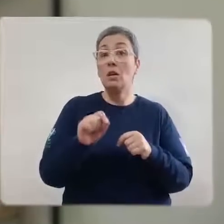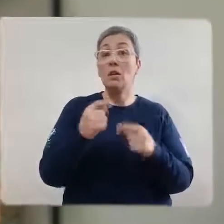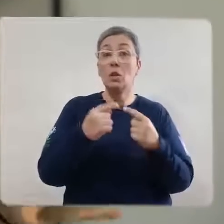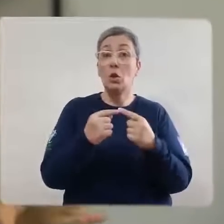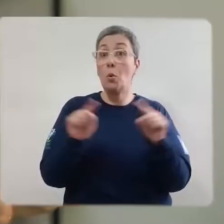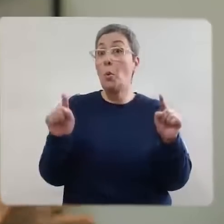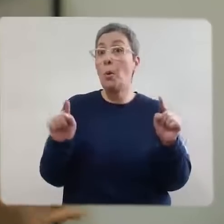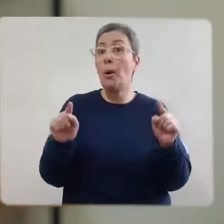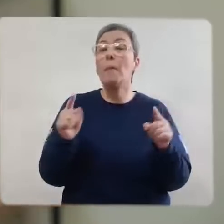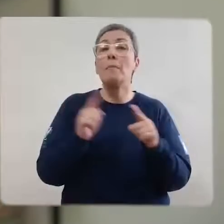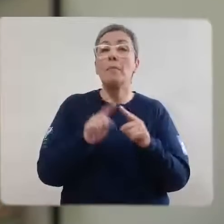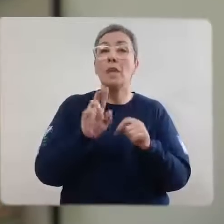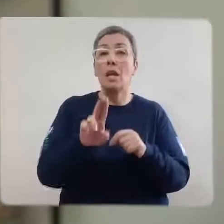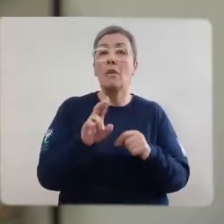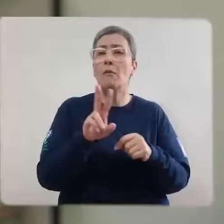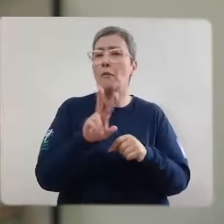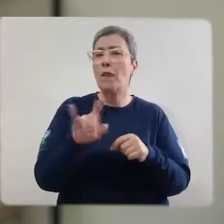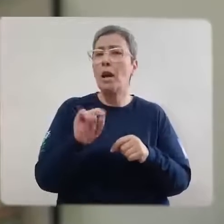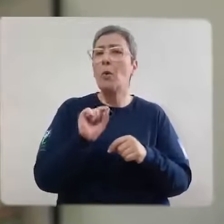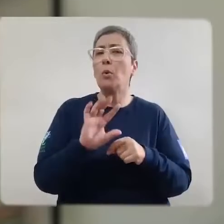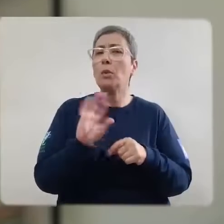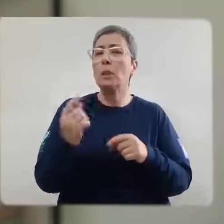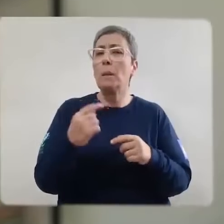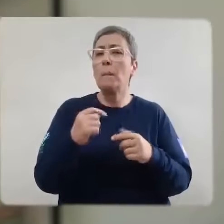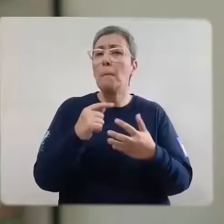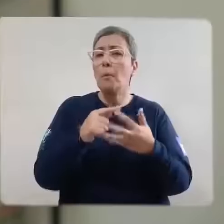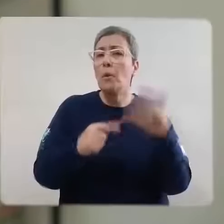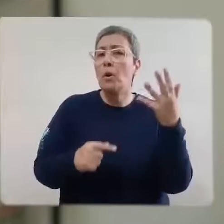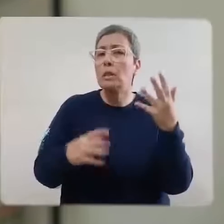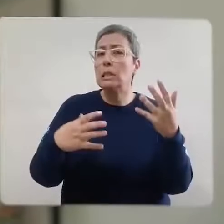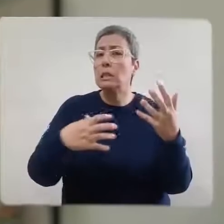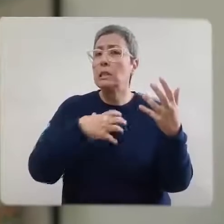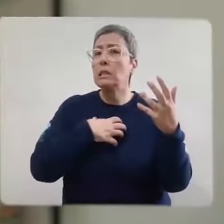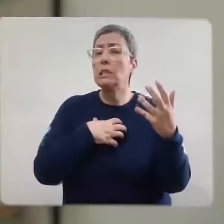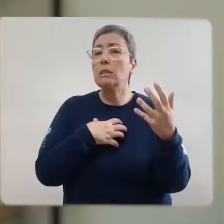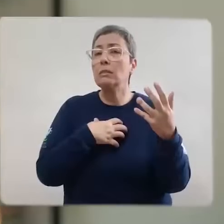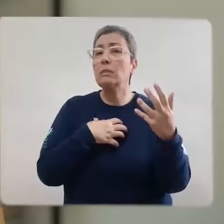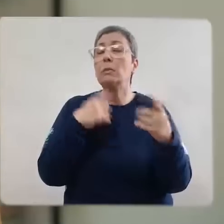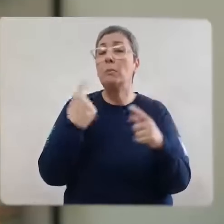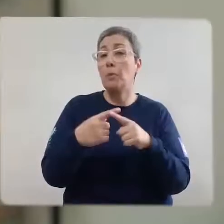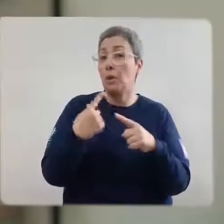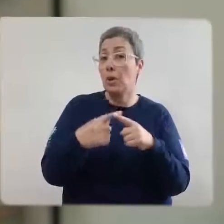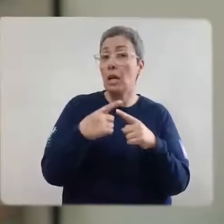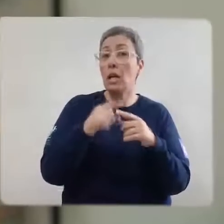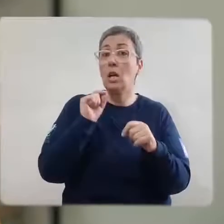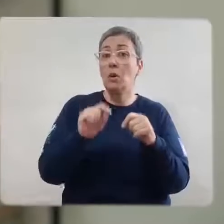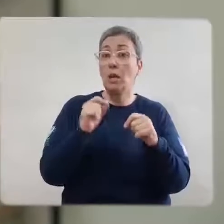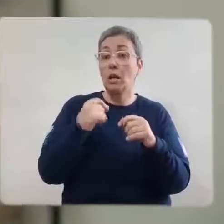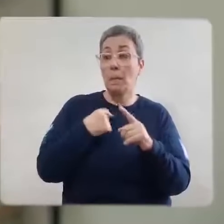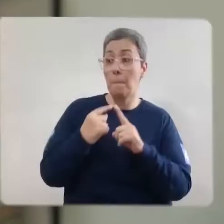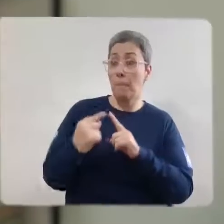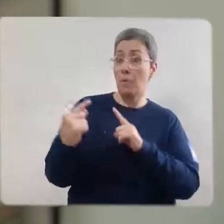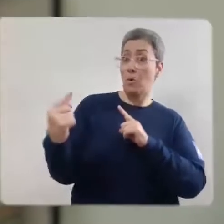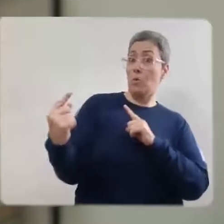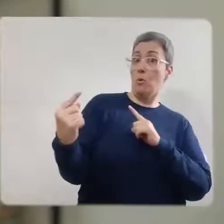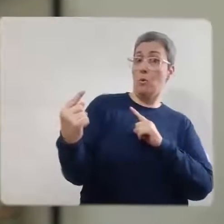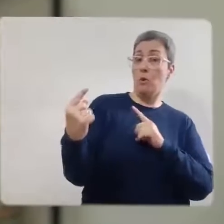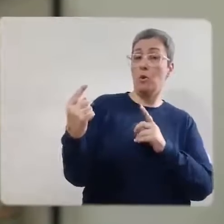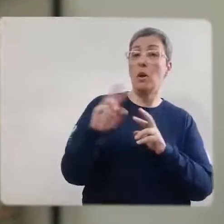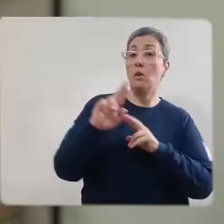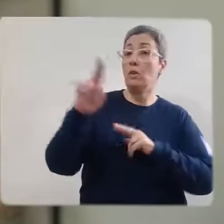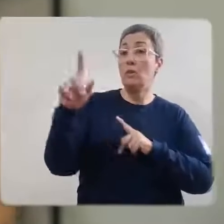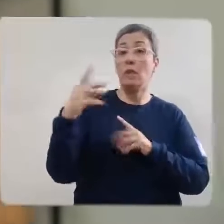chamados disruptivos, eles vão se dar por questões sensoriais, né? Por questões de esquiva.